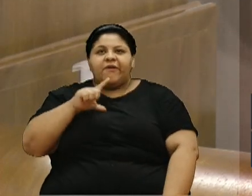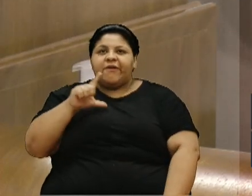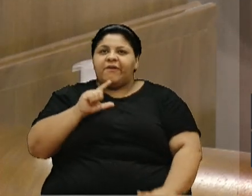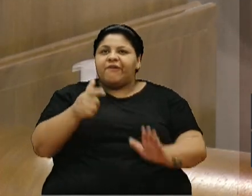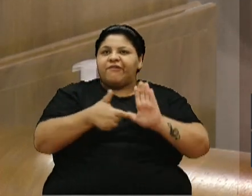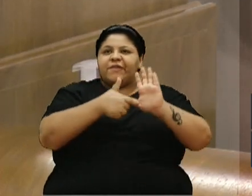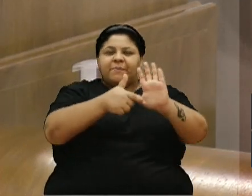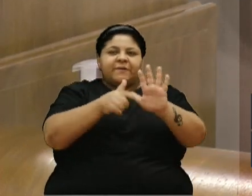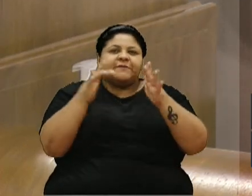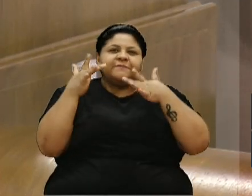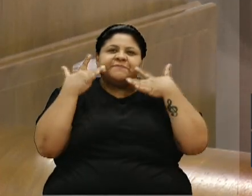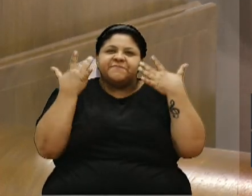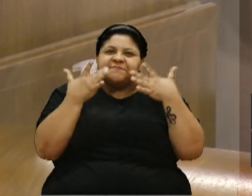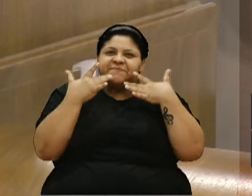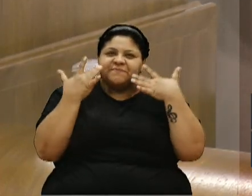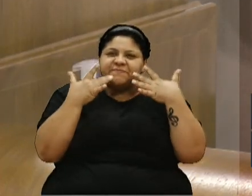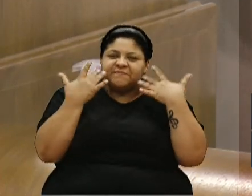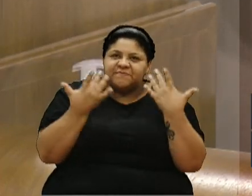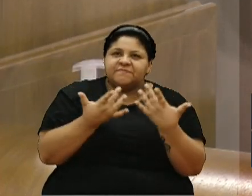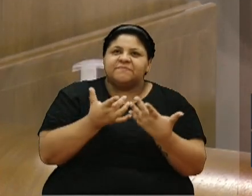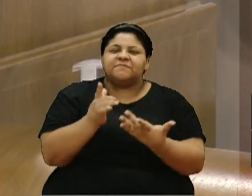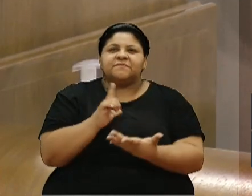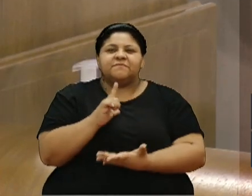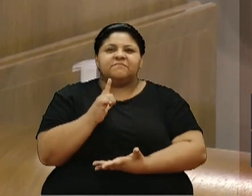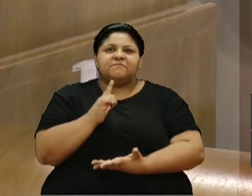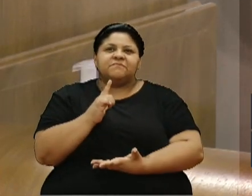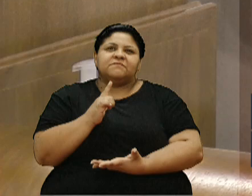apresentação teatral, a gente vai ter